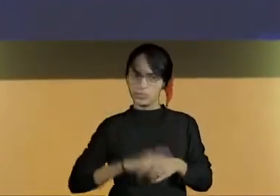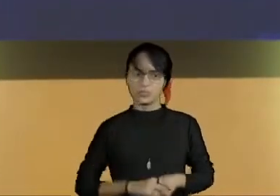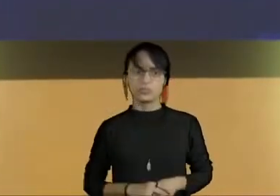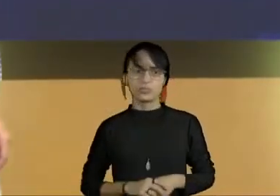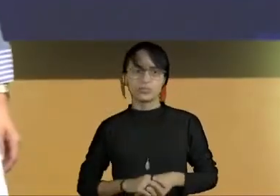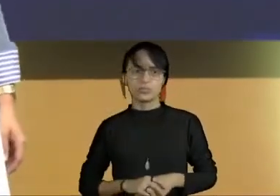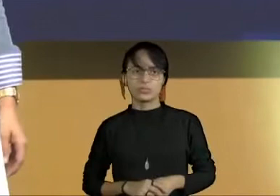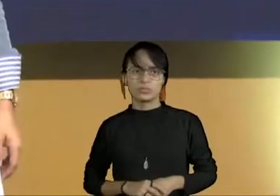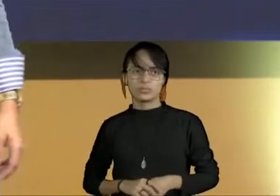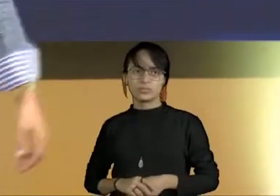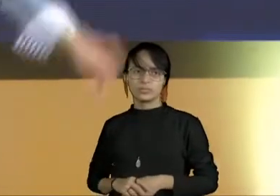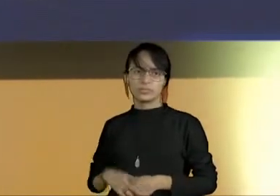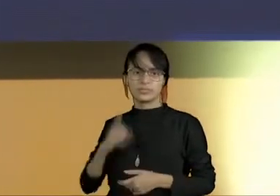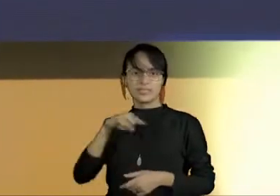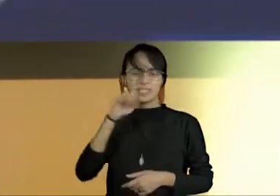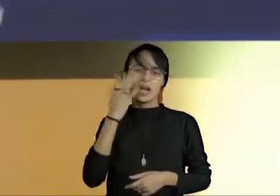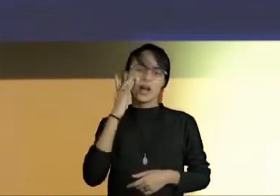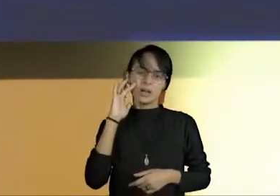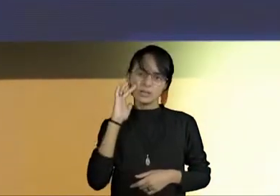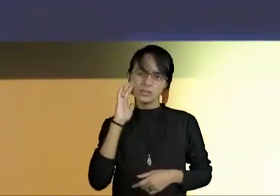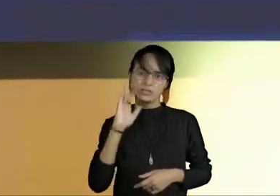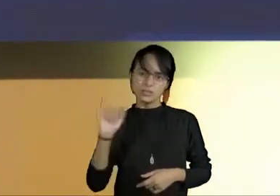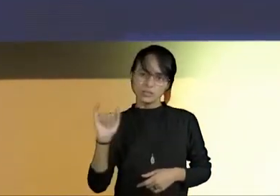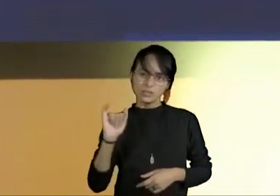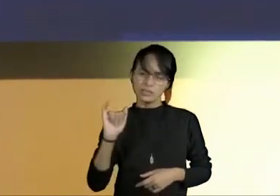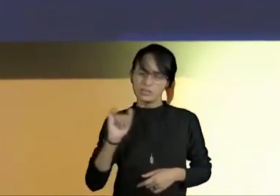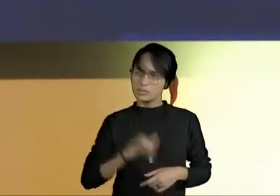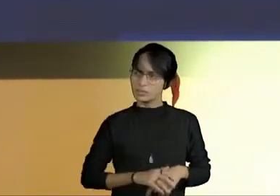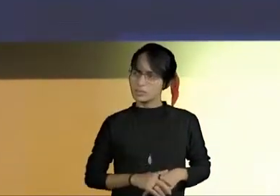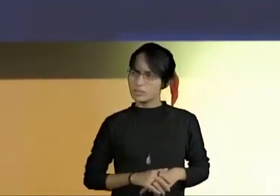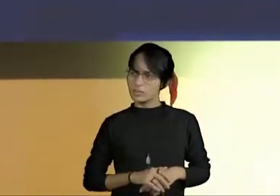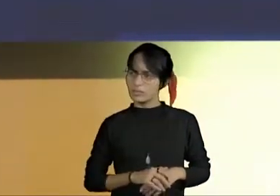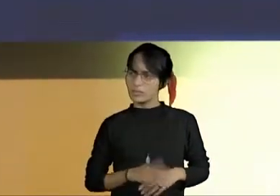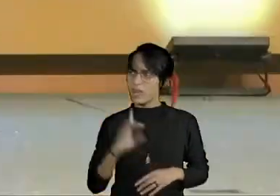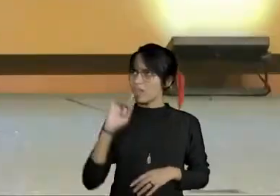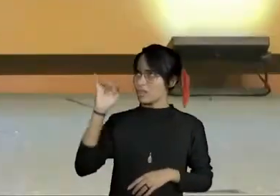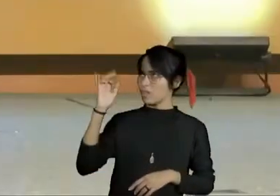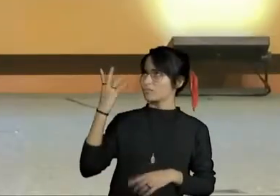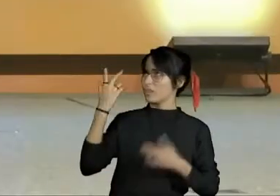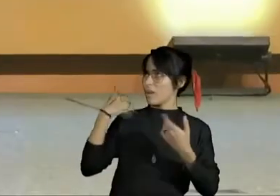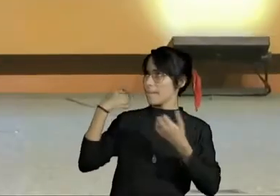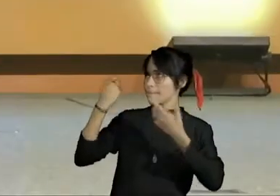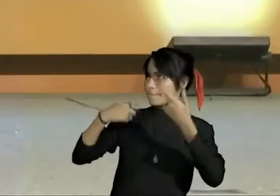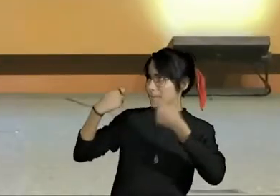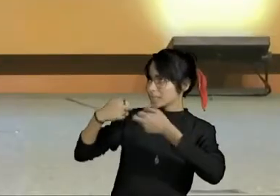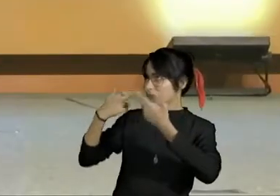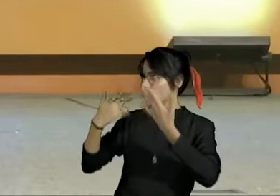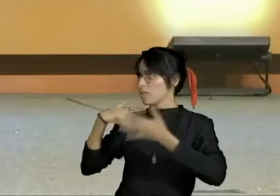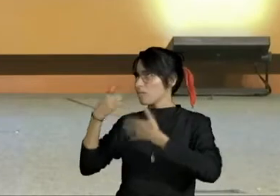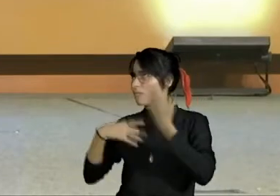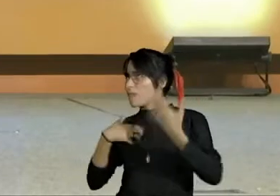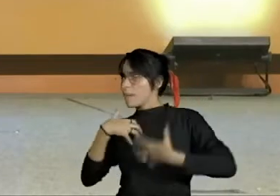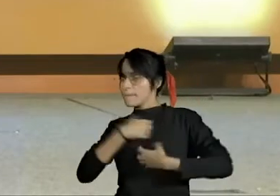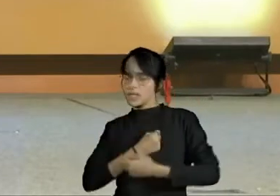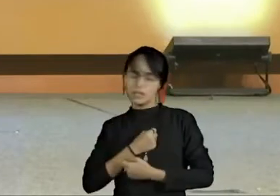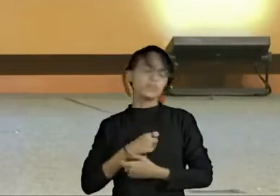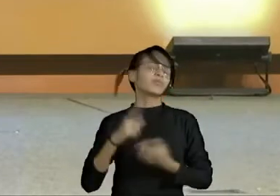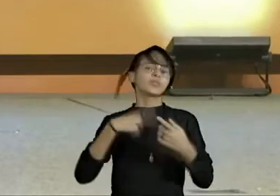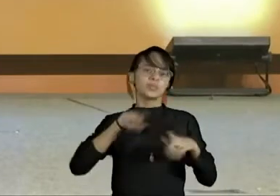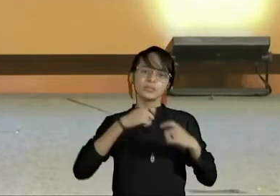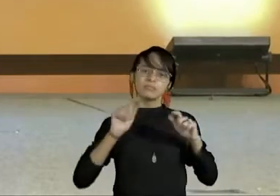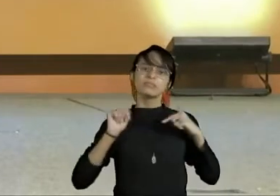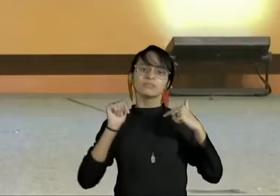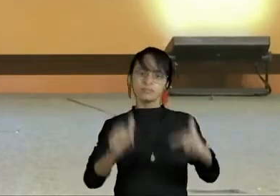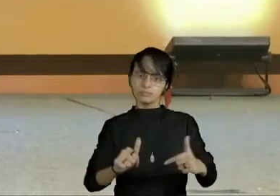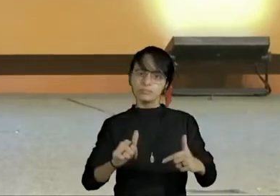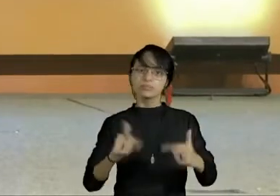Você acha que vai convencer Deus acerca das coisas que você precisa, dizendo para ele apenas o quanto você está magoado? Você precisa reagir e se